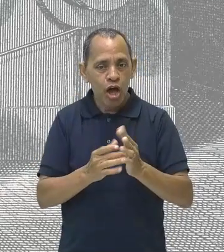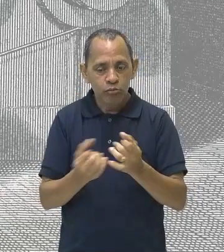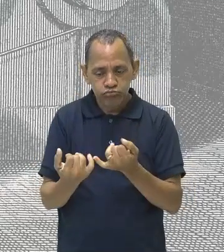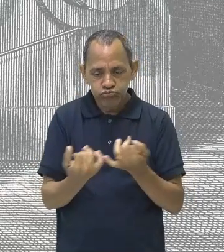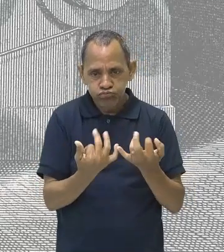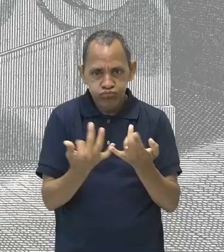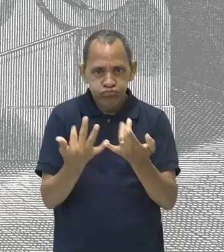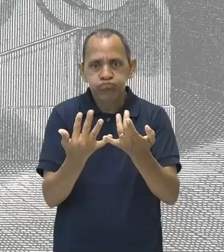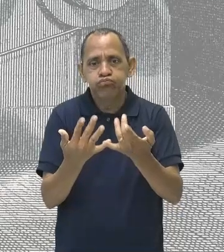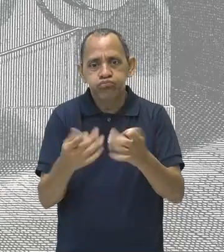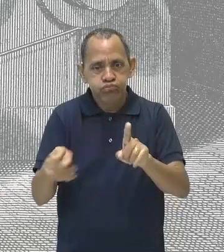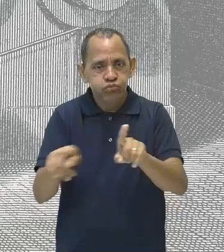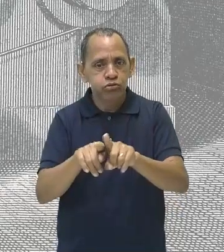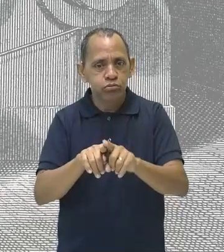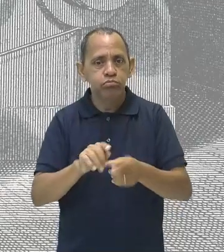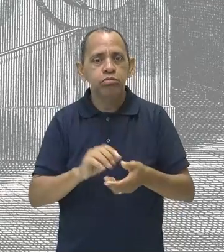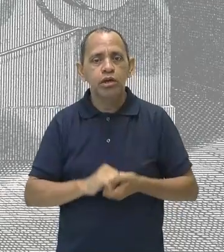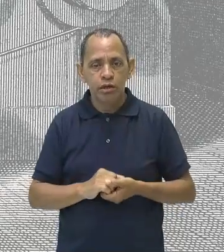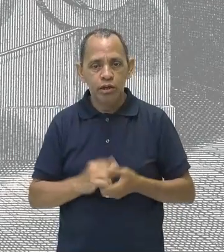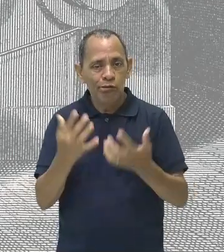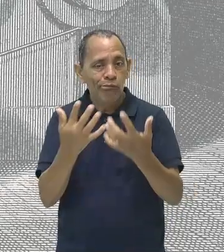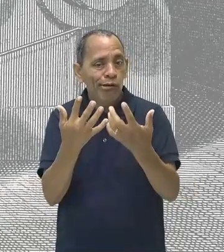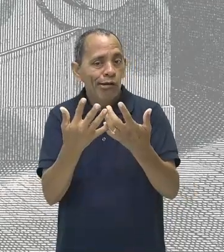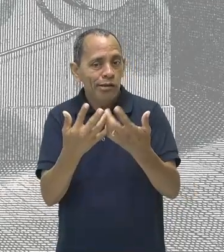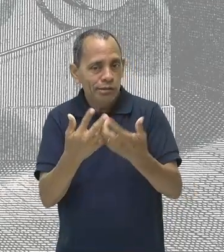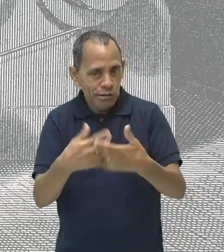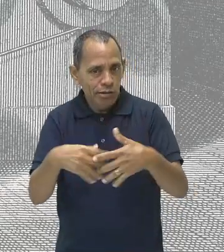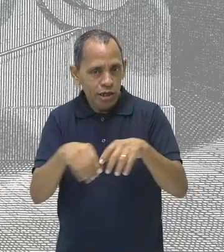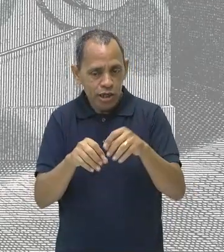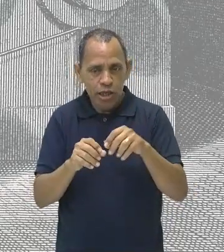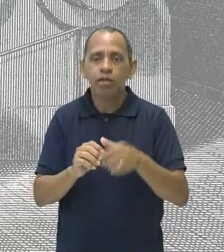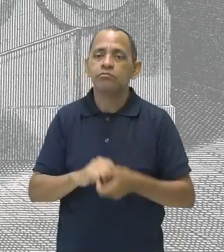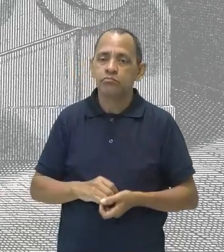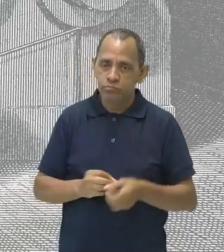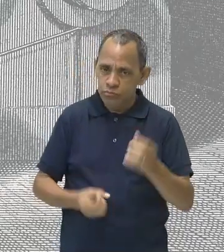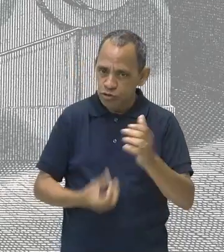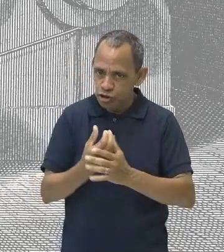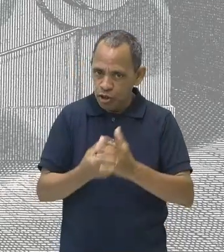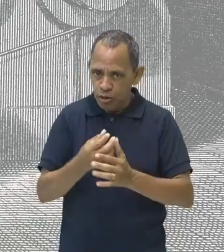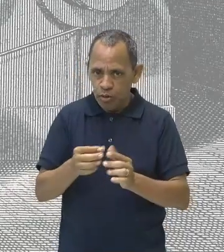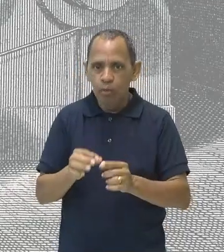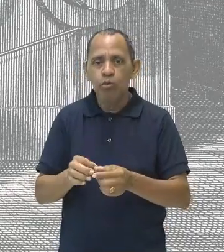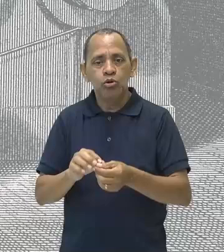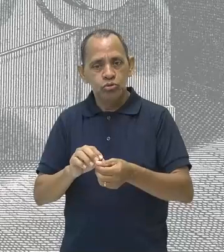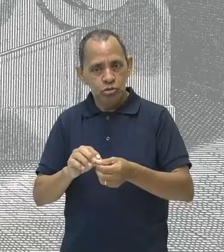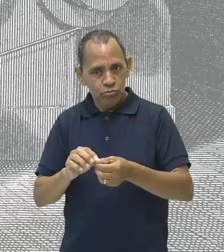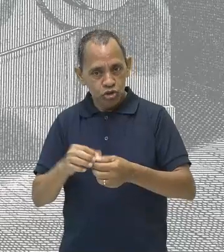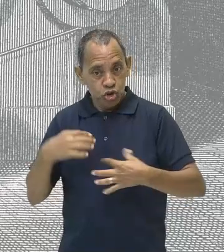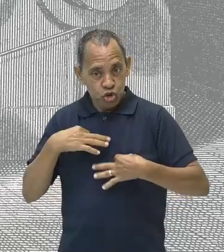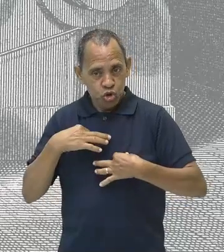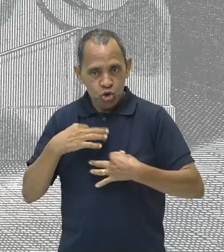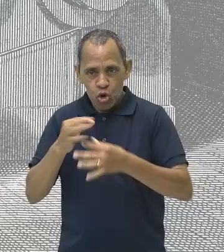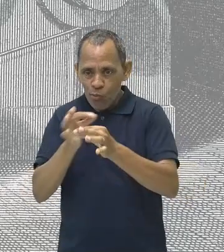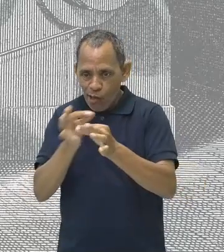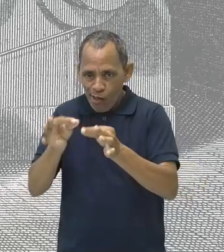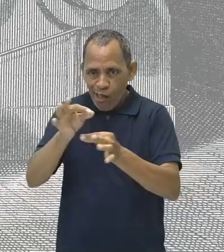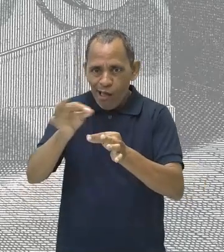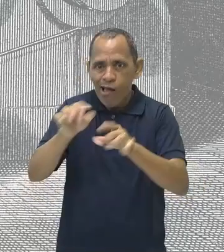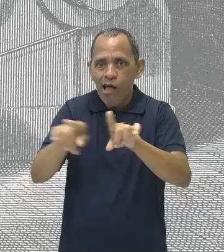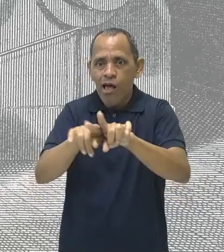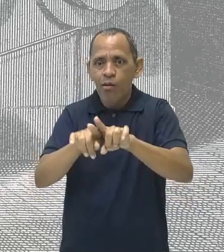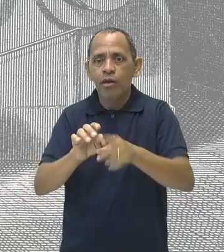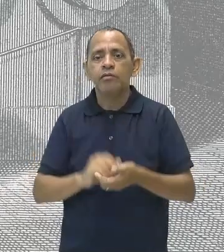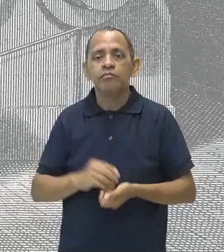vapor e a mecanização da produção têxtil. Então, a gente vai